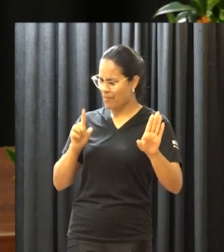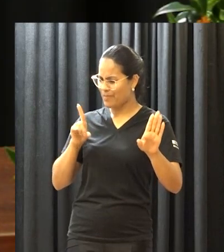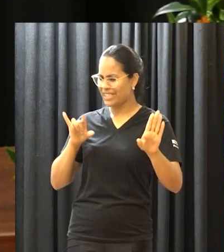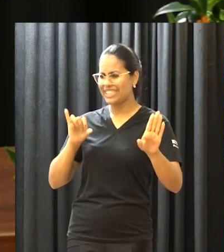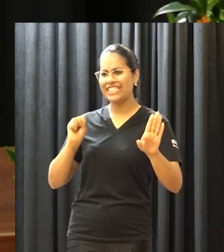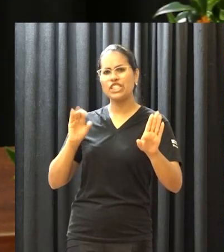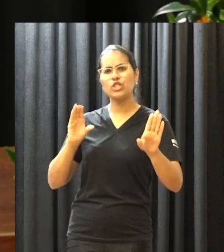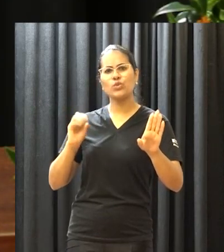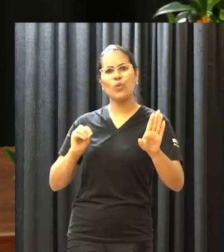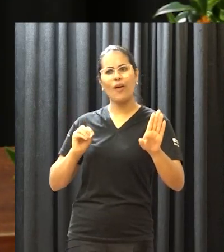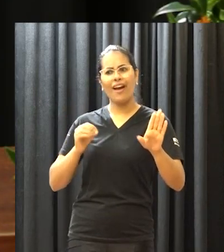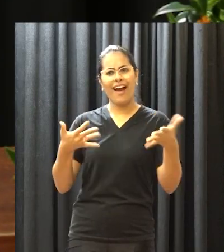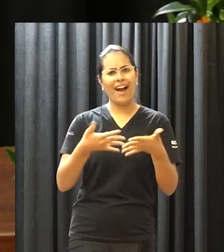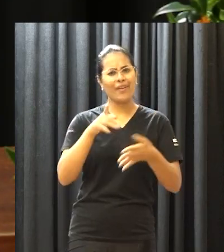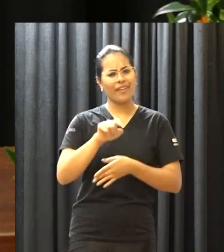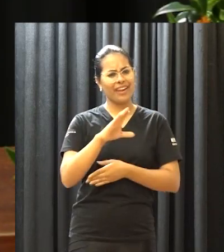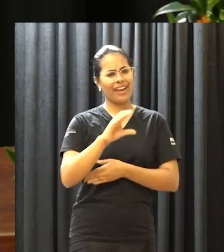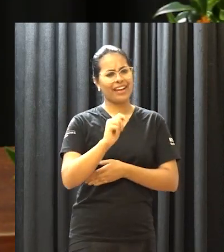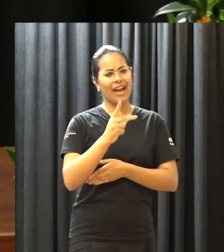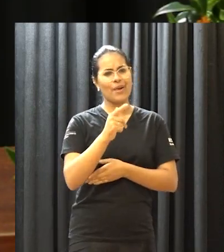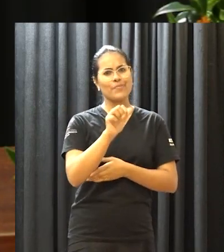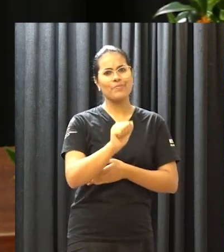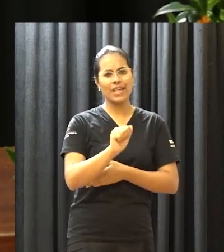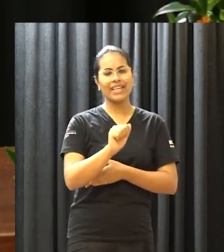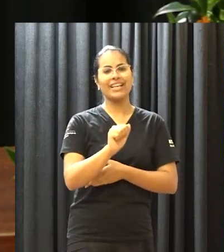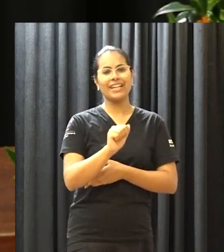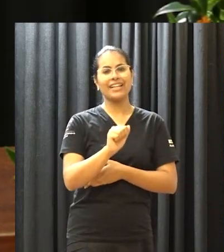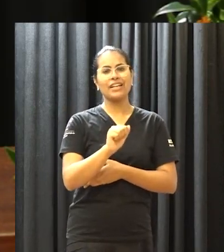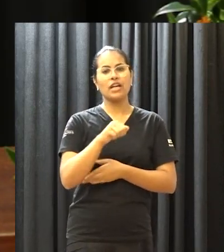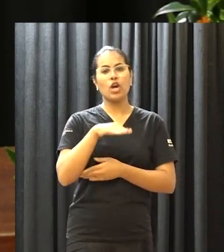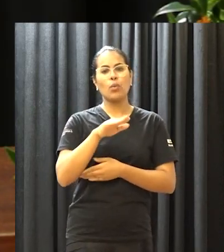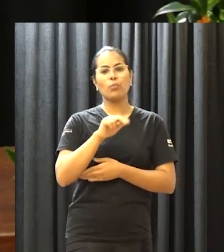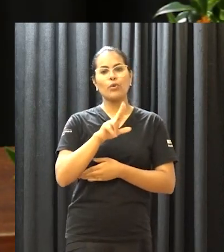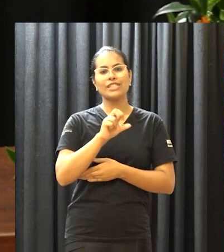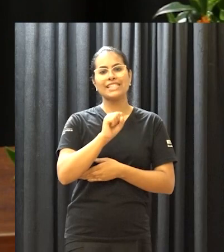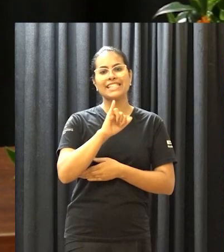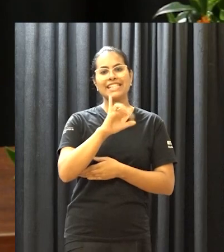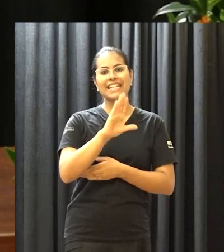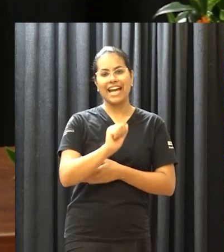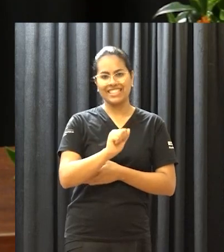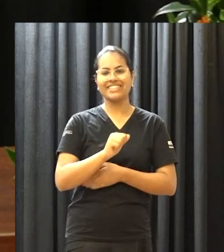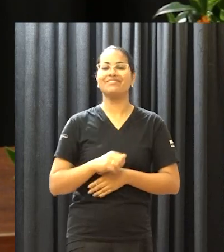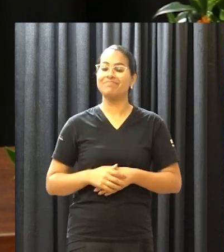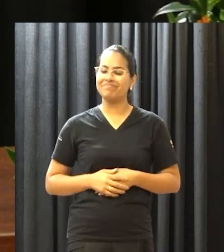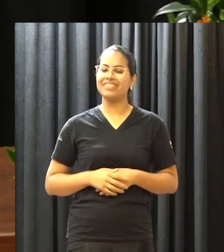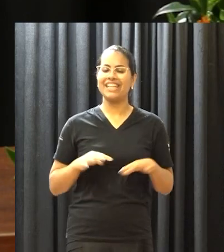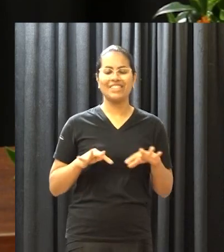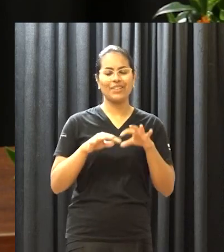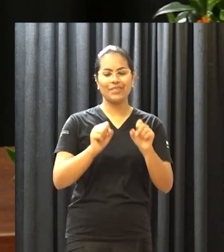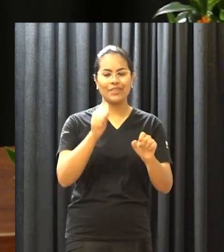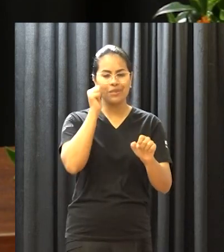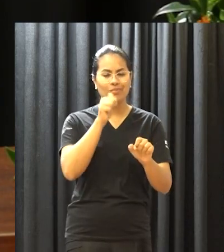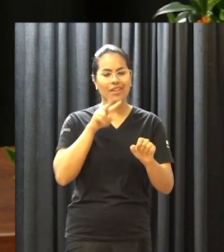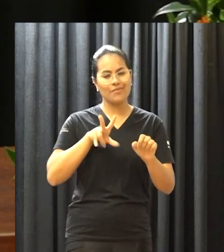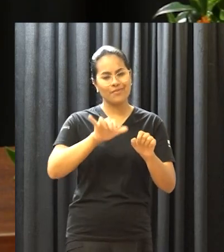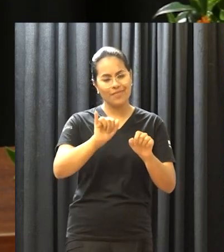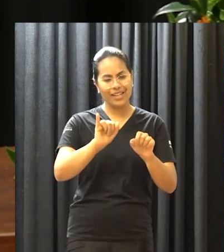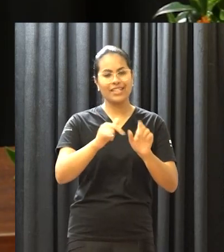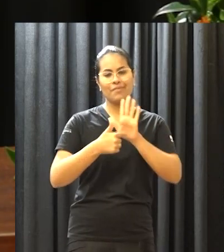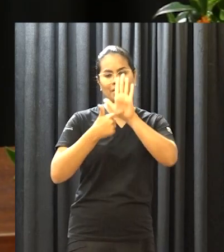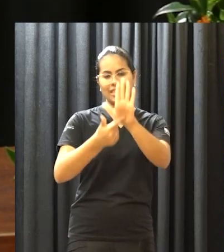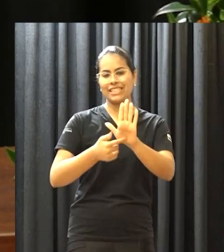agora é a capa da música. Então, todas as mulheres vão aparecer desse jeito, com a capa da música.